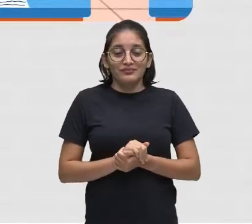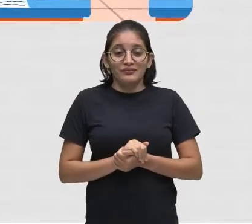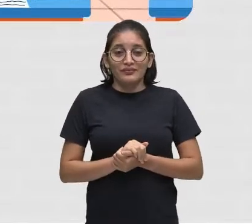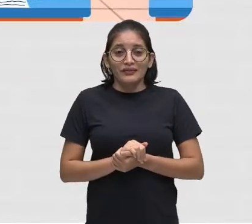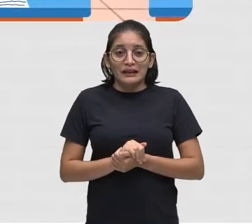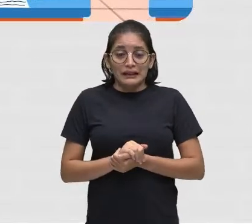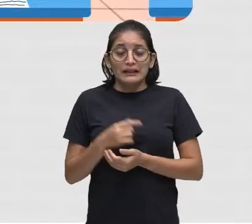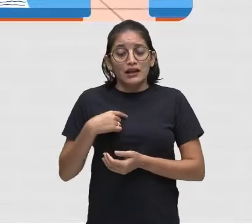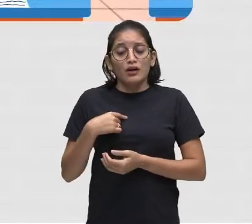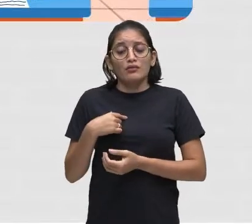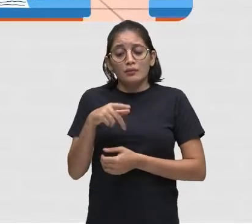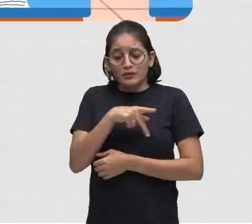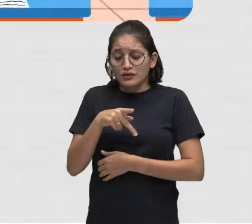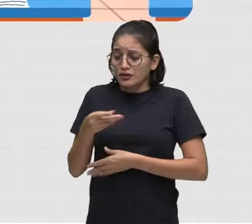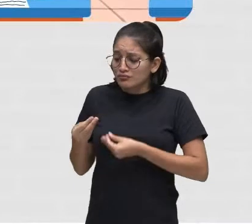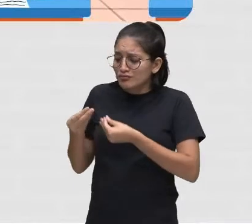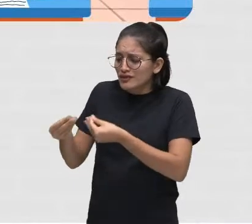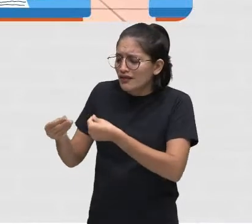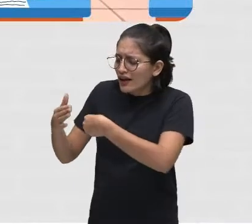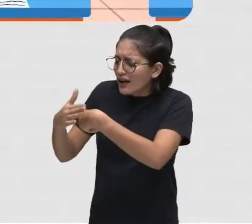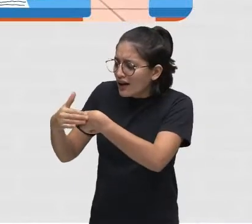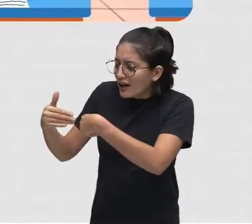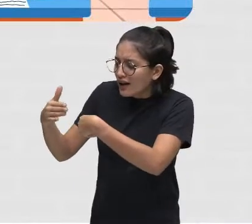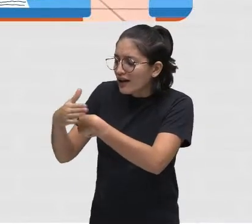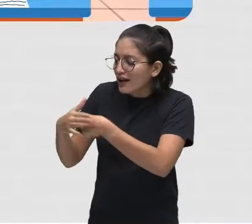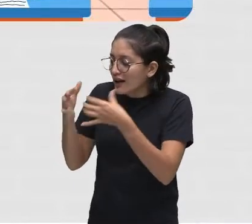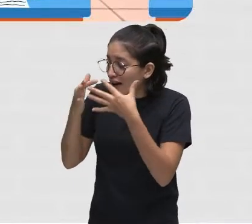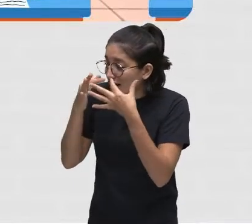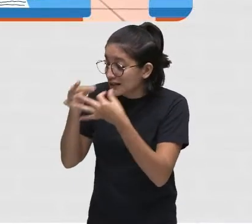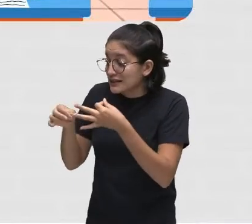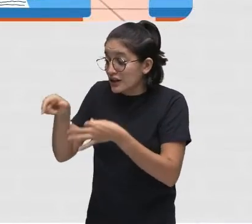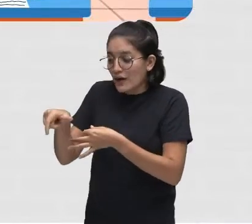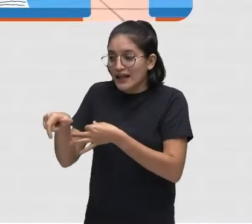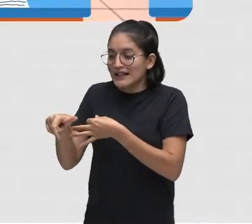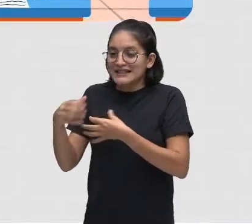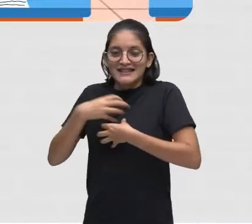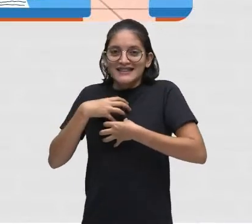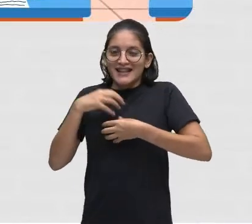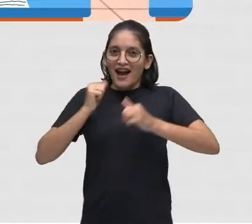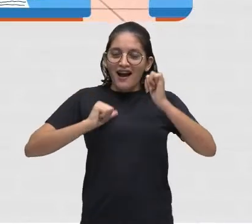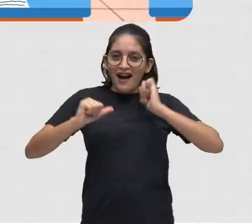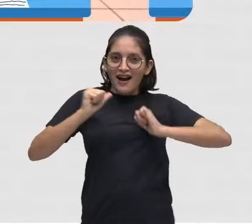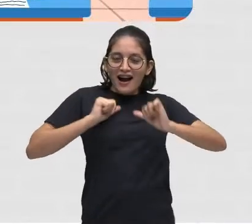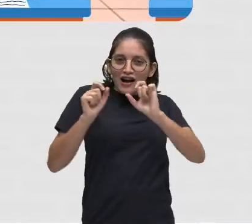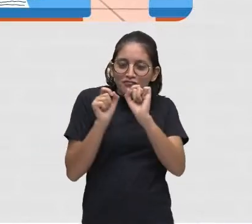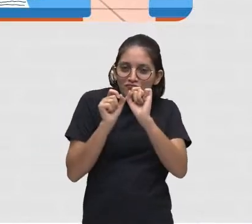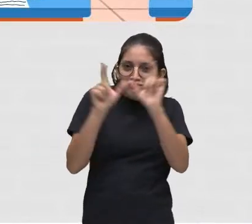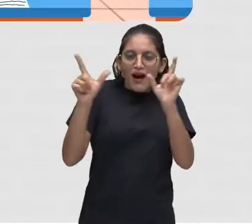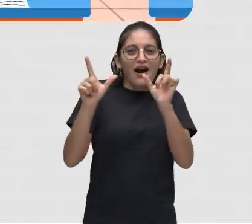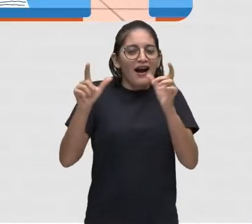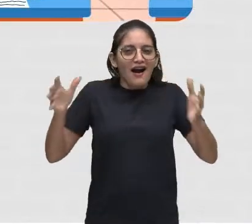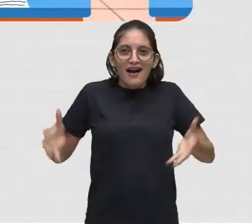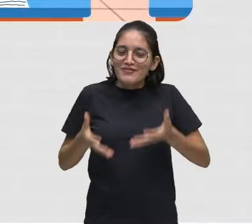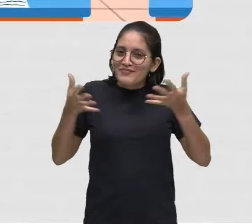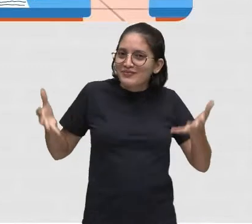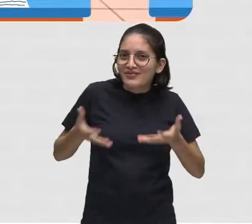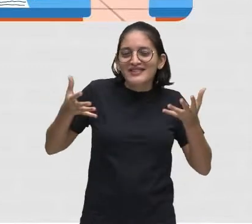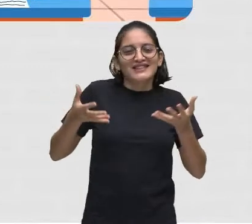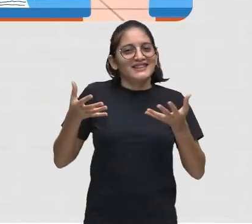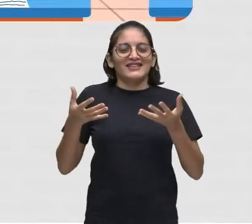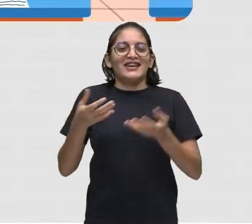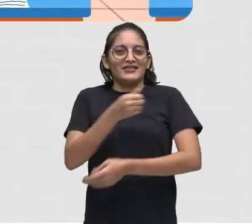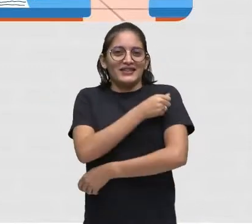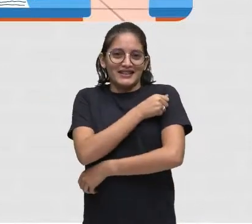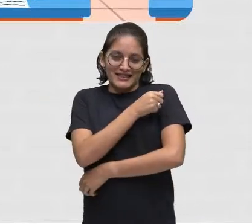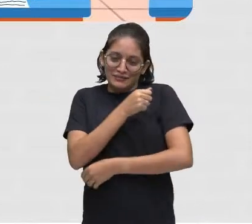dava carinho e atenção a esse aluno, mais ele se animava, se despertava e se motivava para as aulas.